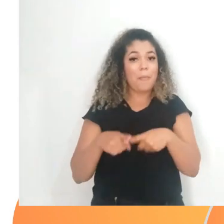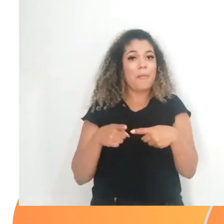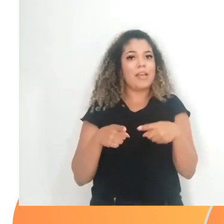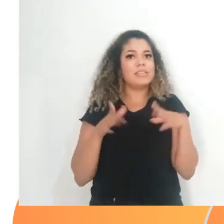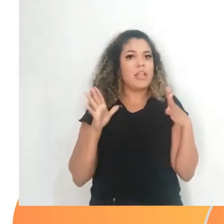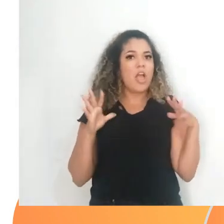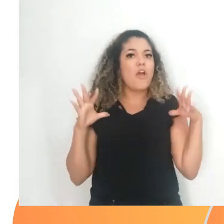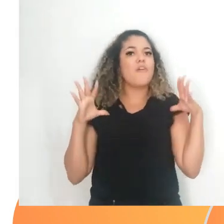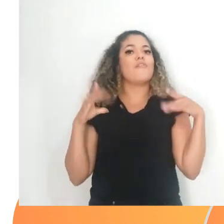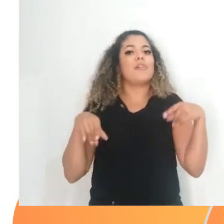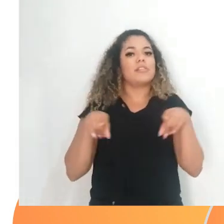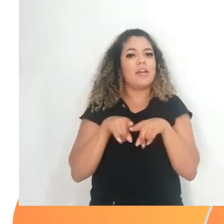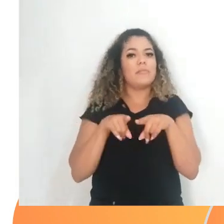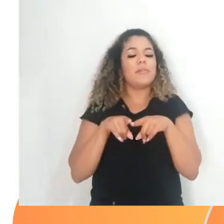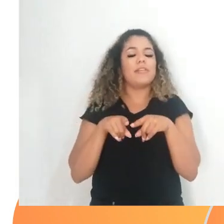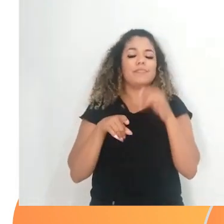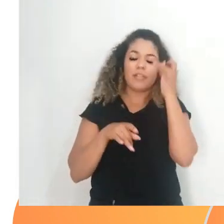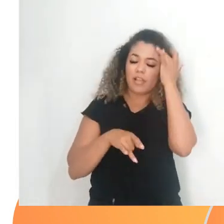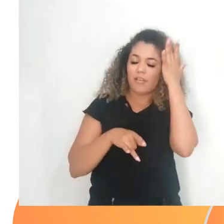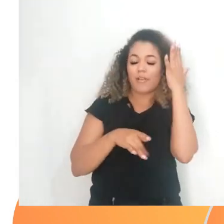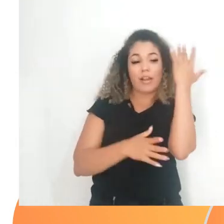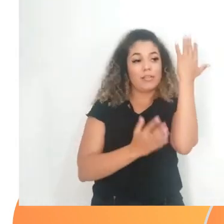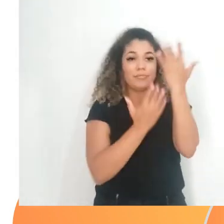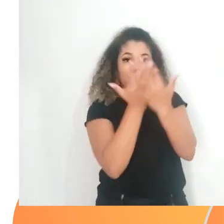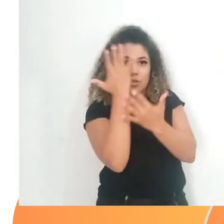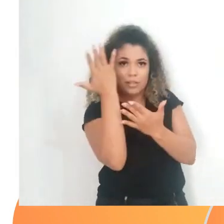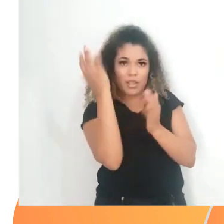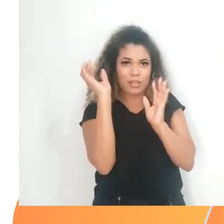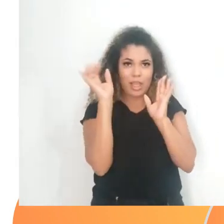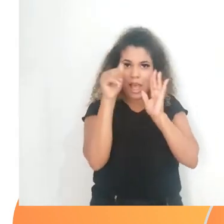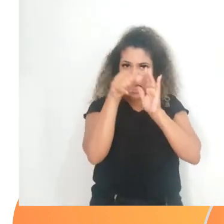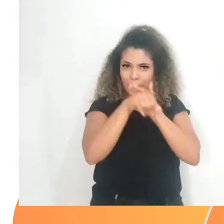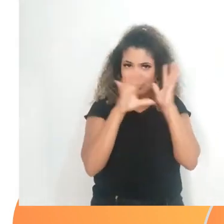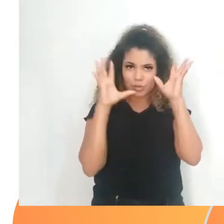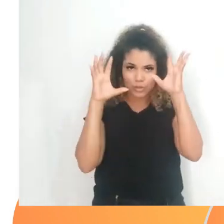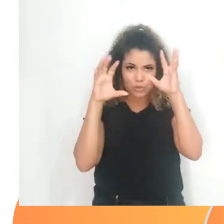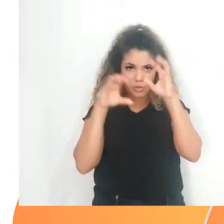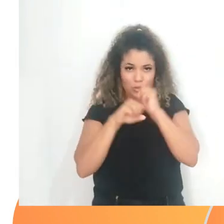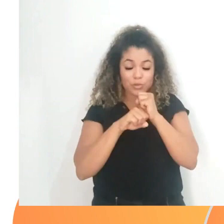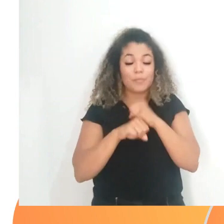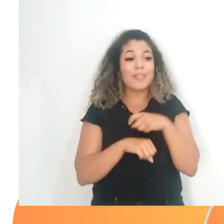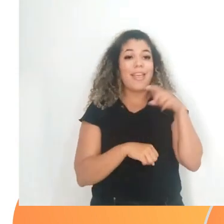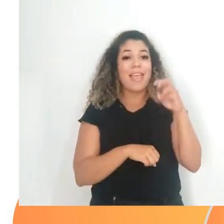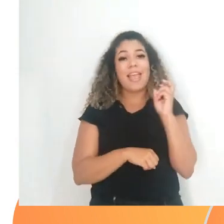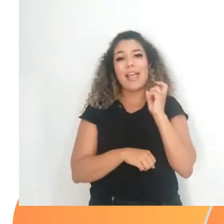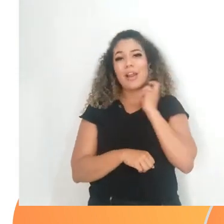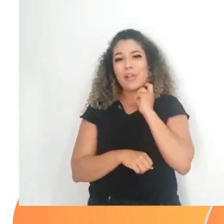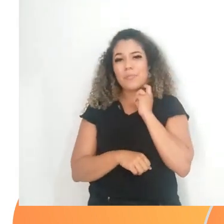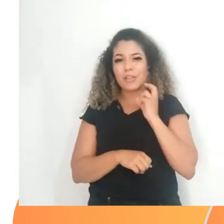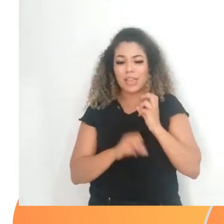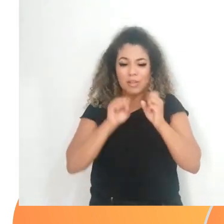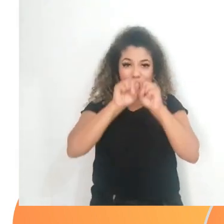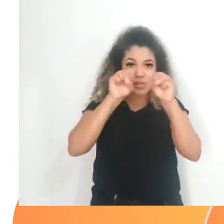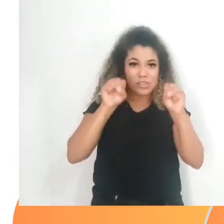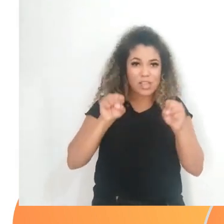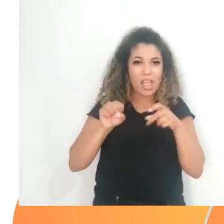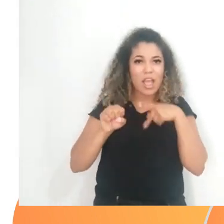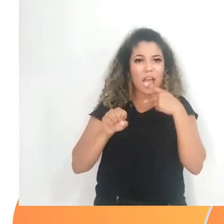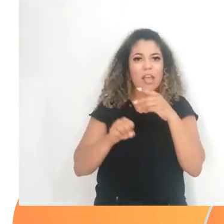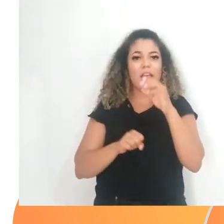movimentam com facilidade entre as árvores durante a noite. Os morcegos, ele têm um sistema